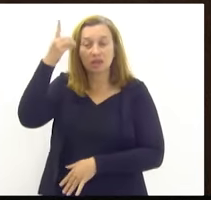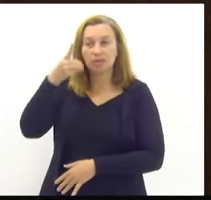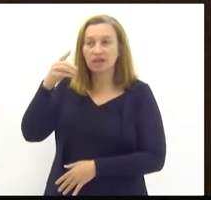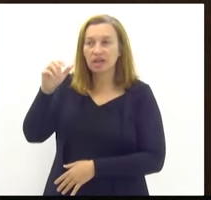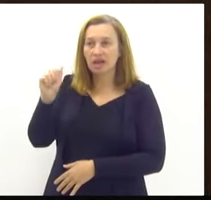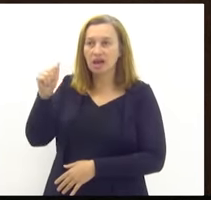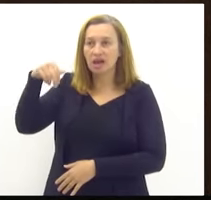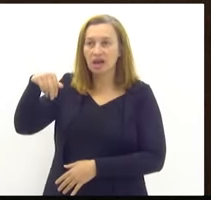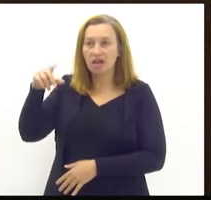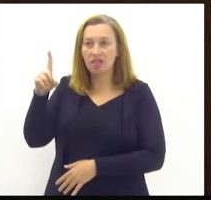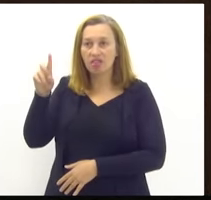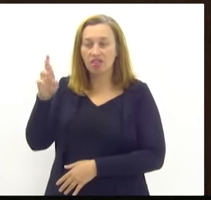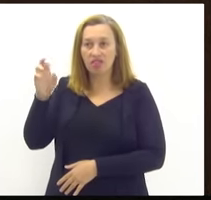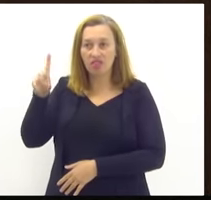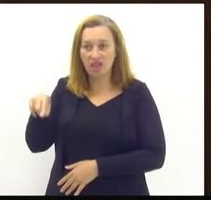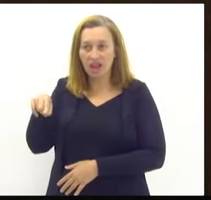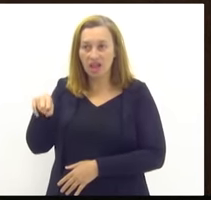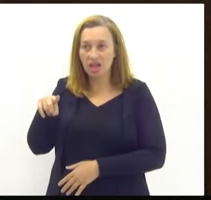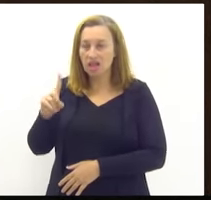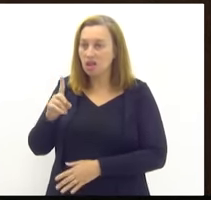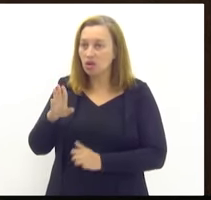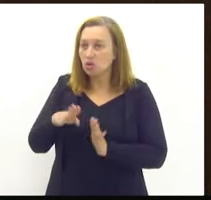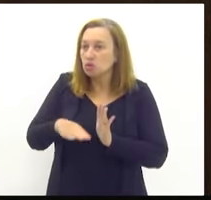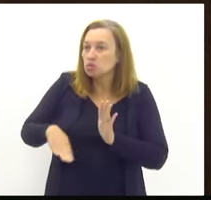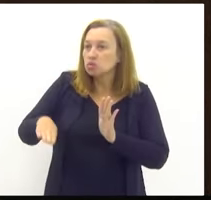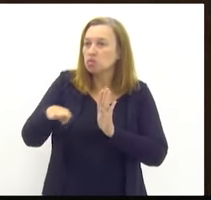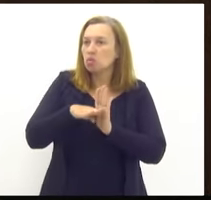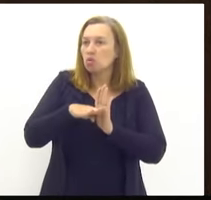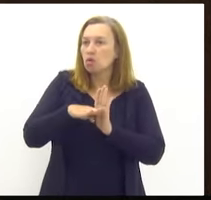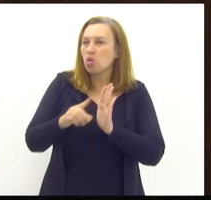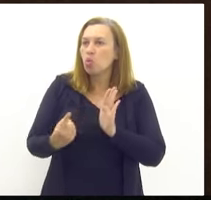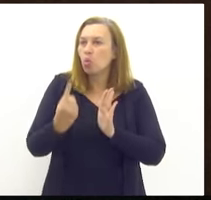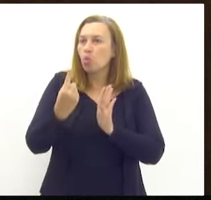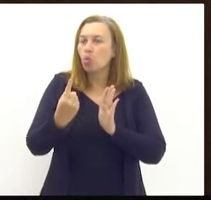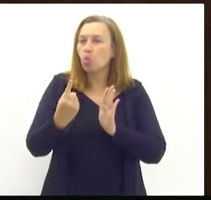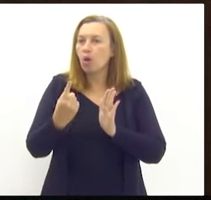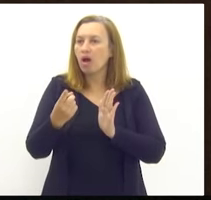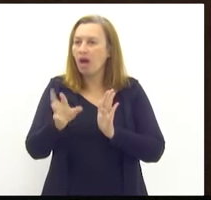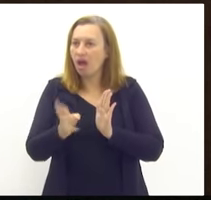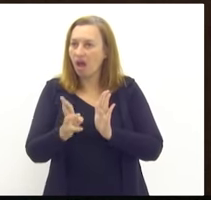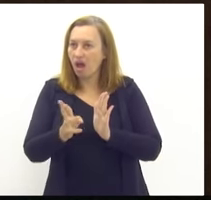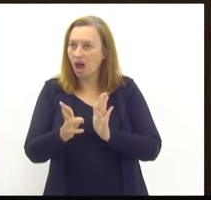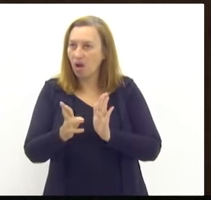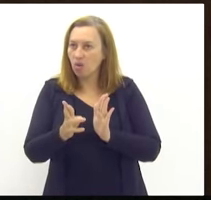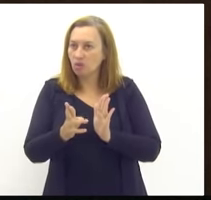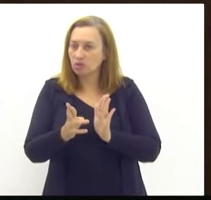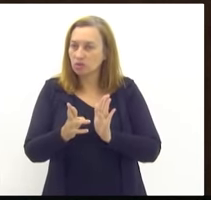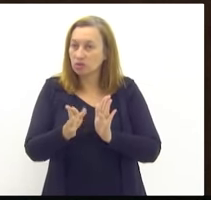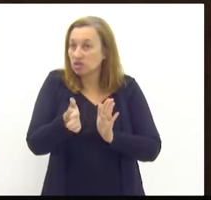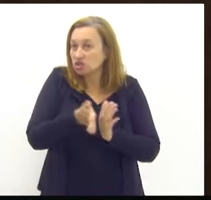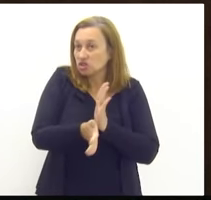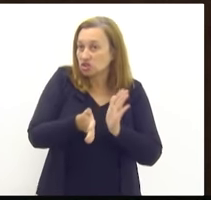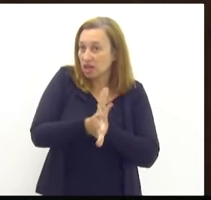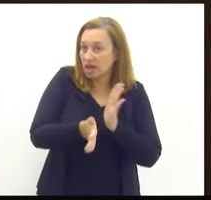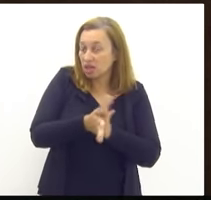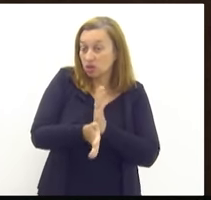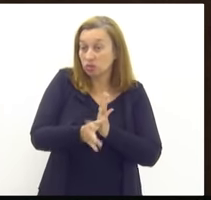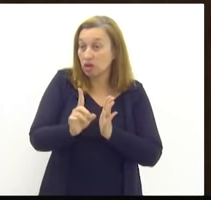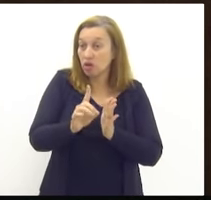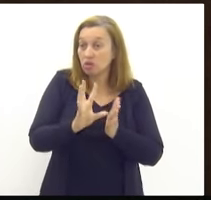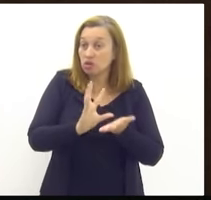Correia ele não aumenta R 1 de receita é realocação de